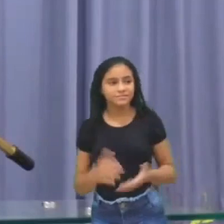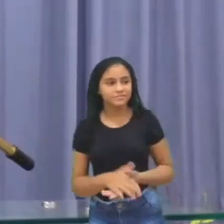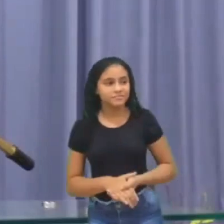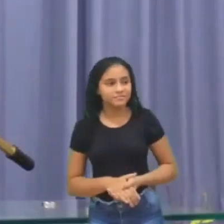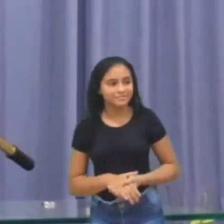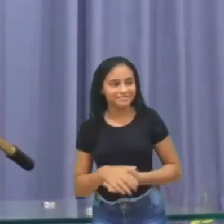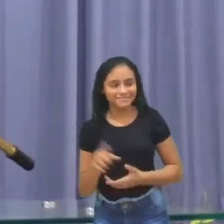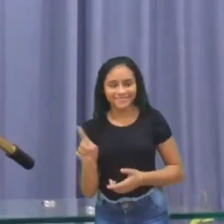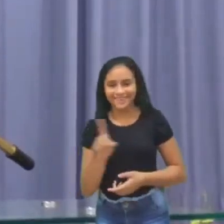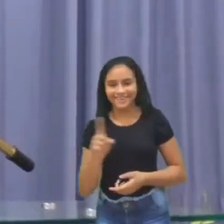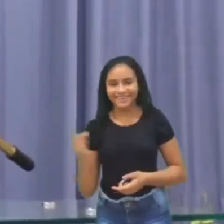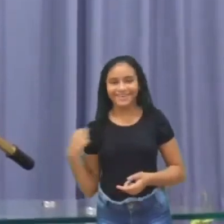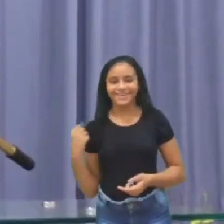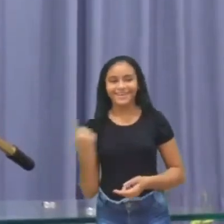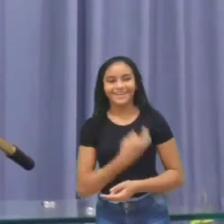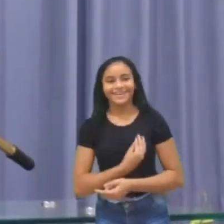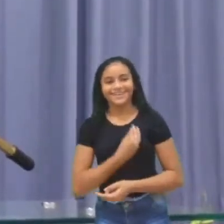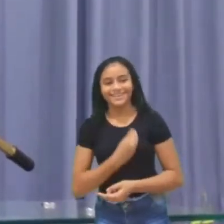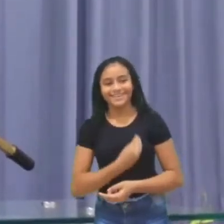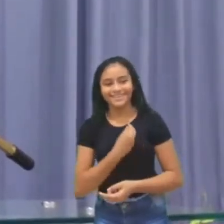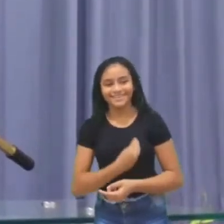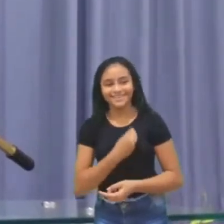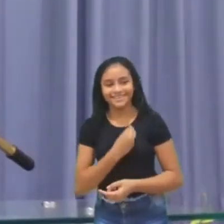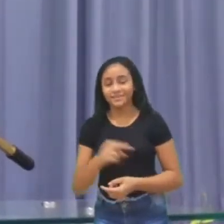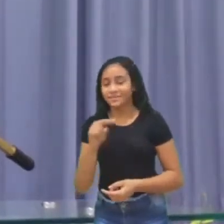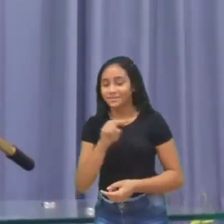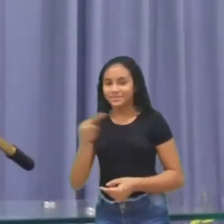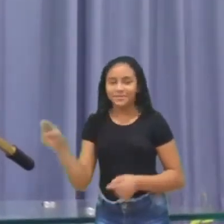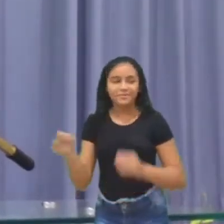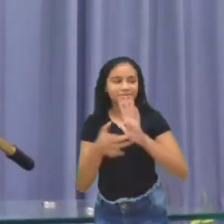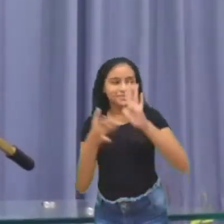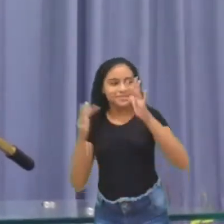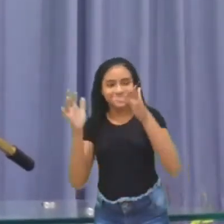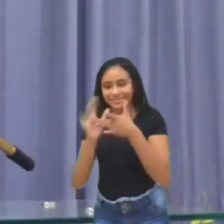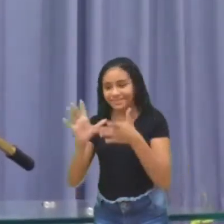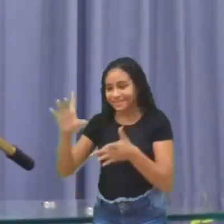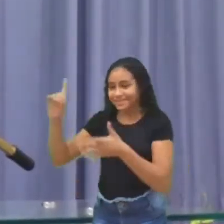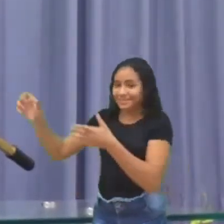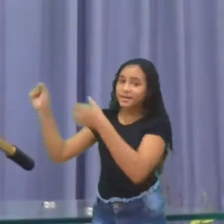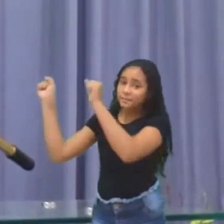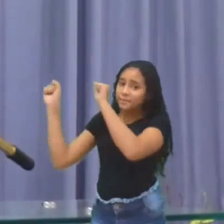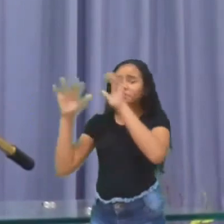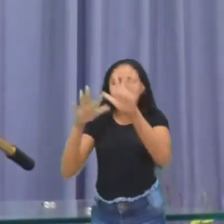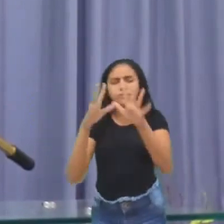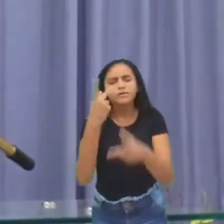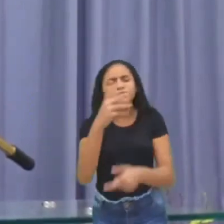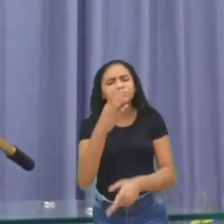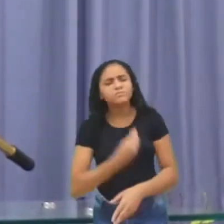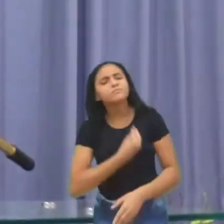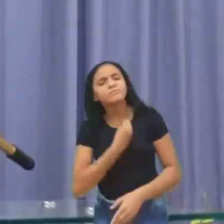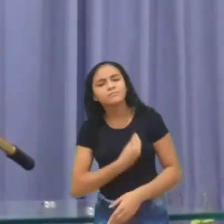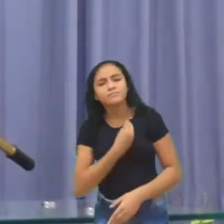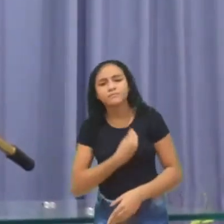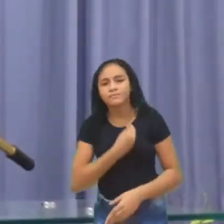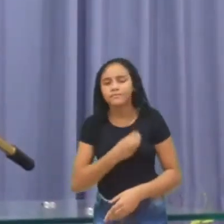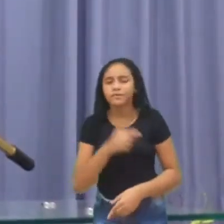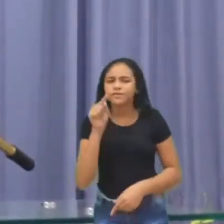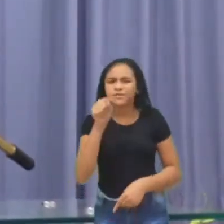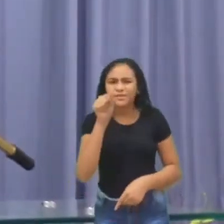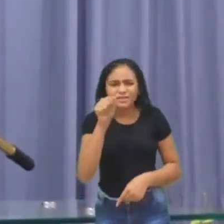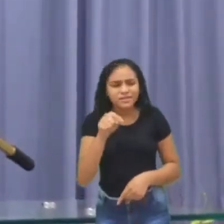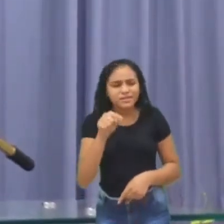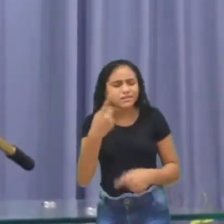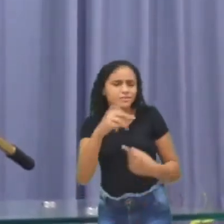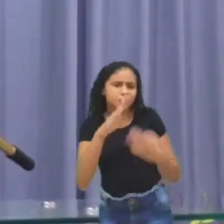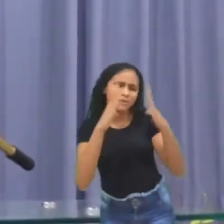coração, da nossa vida, em o nome de Jesus. Que Deus abençoe a sua vida, não é? Que você esteja aí na sua